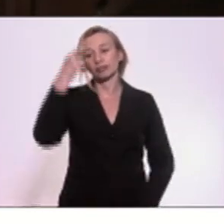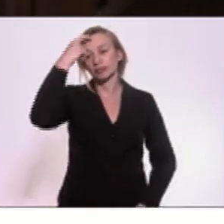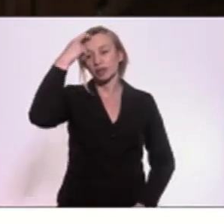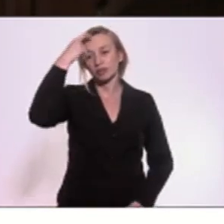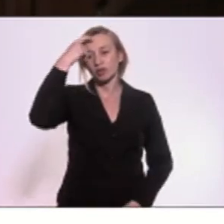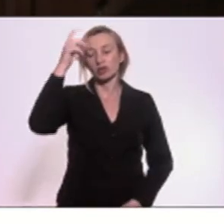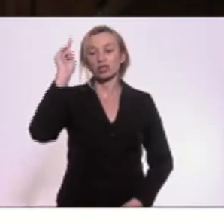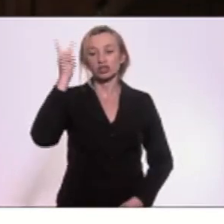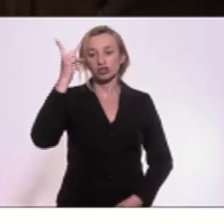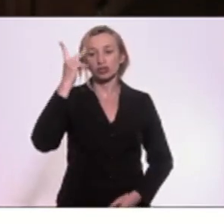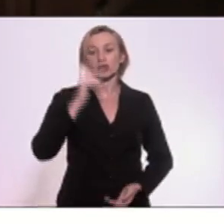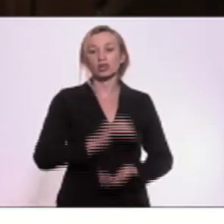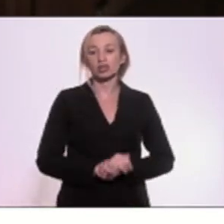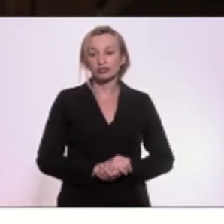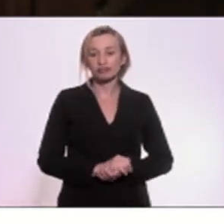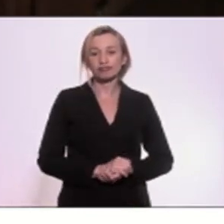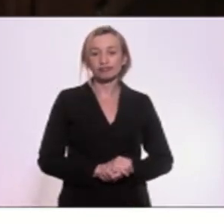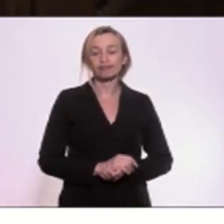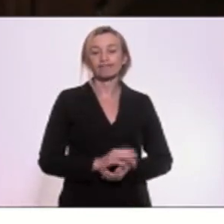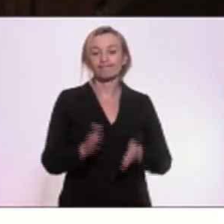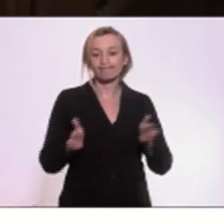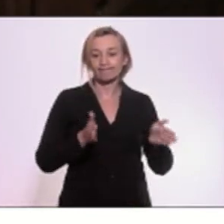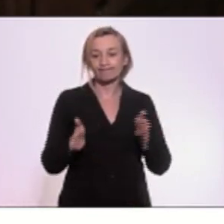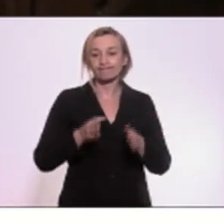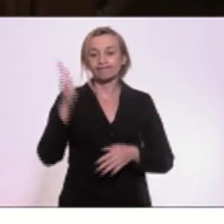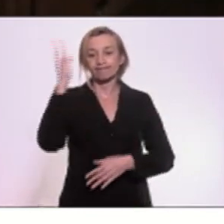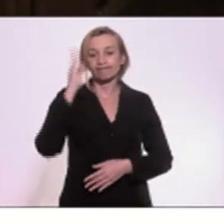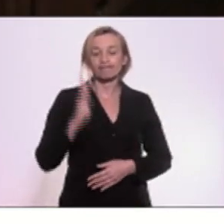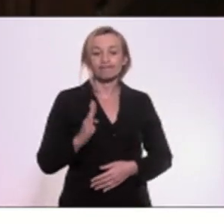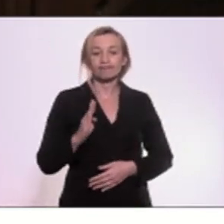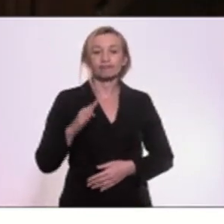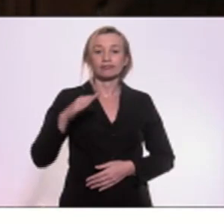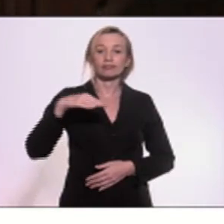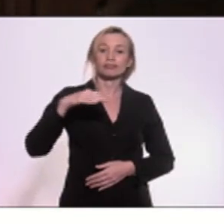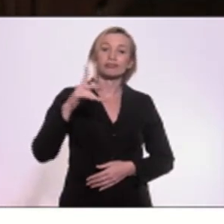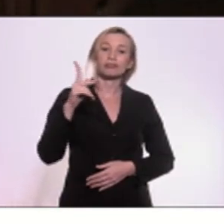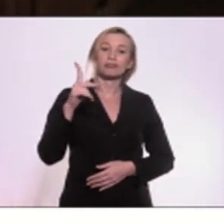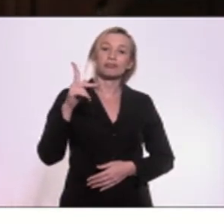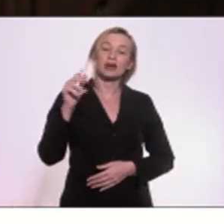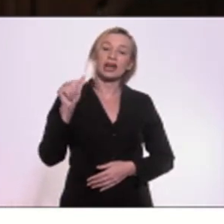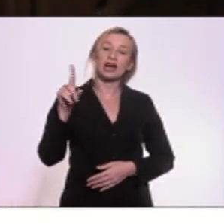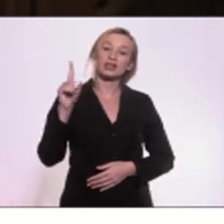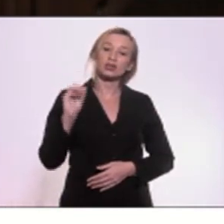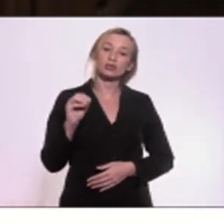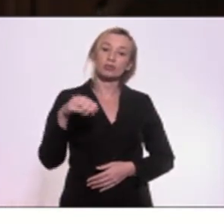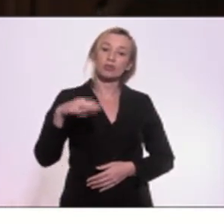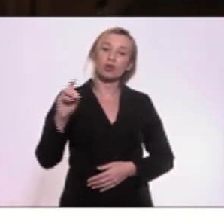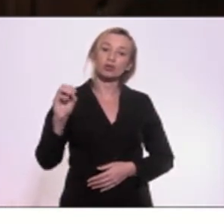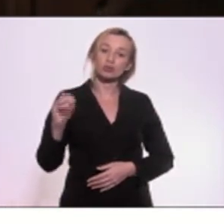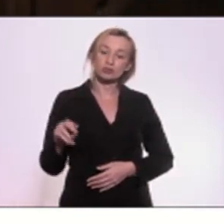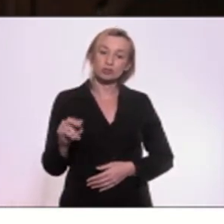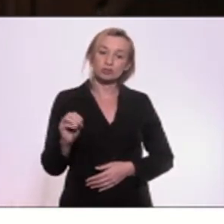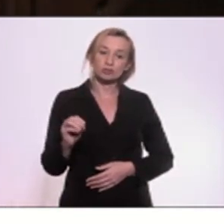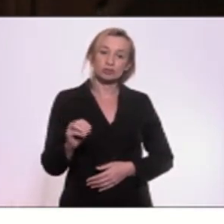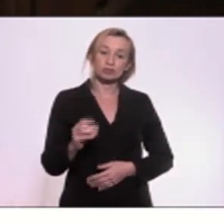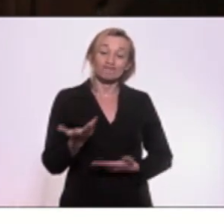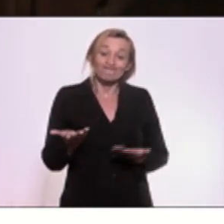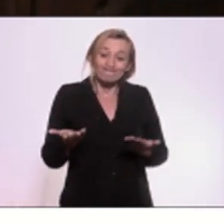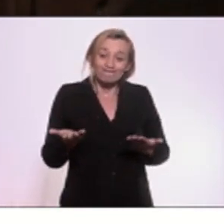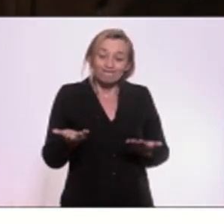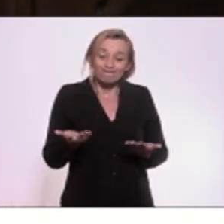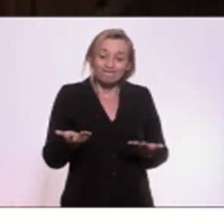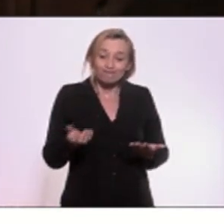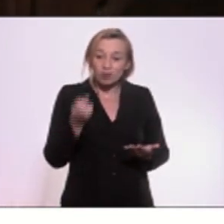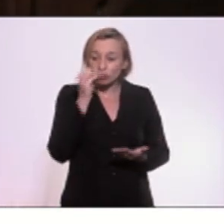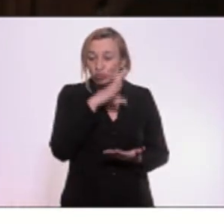histórica e arquitetônica daquele período do Brasil, o Palácio Monroe, o Senado, enfim. Pois é, um